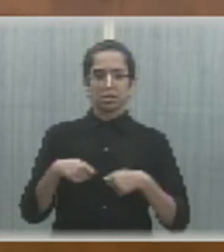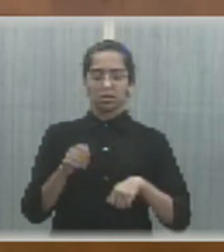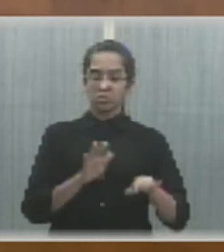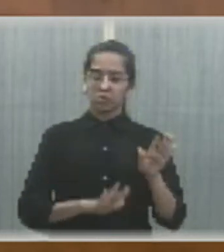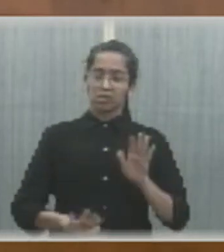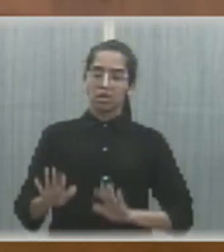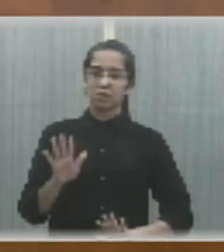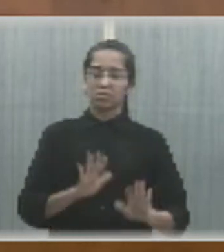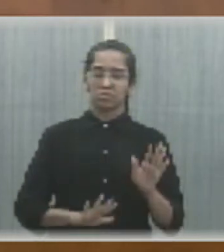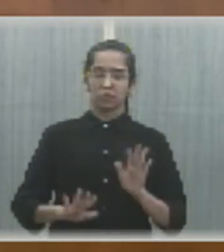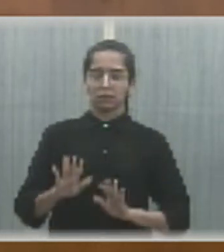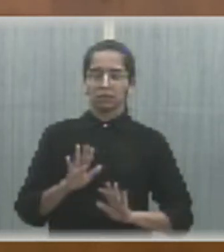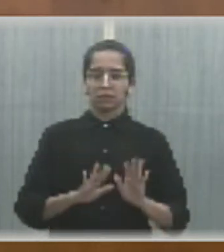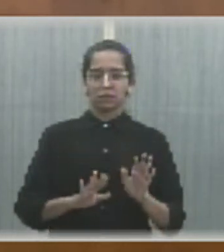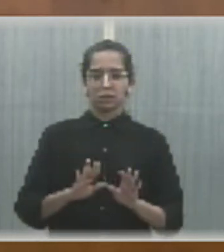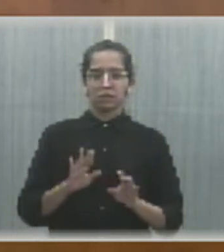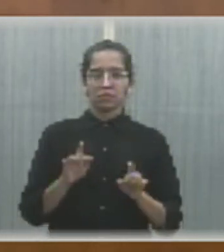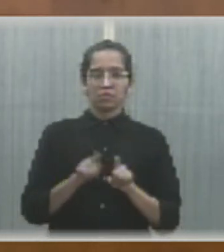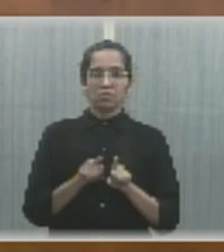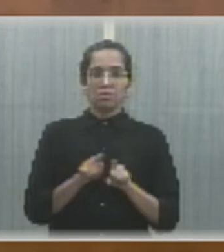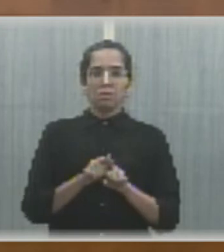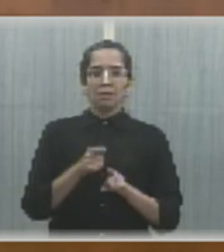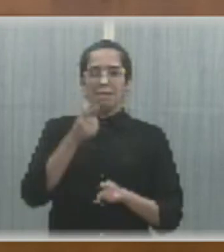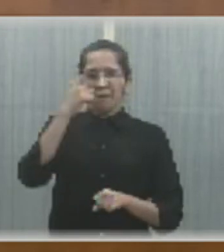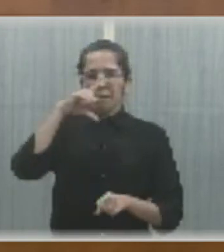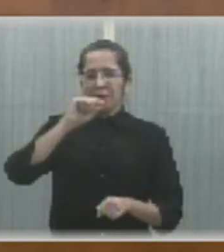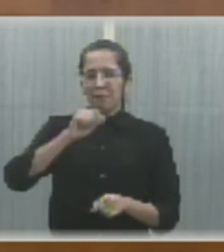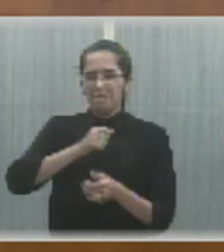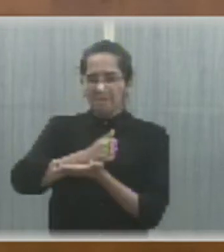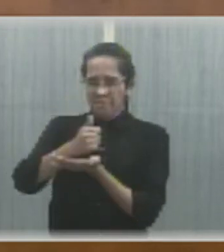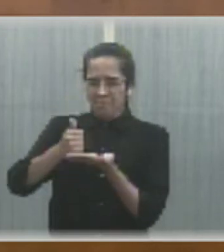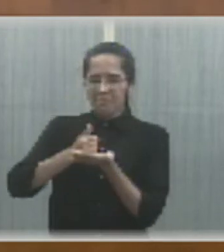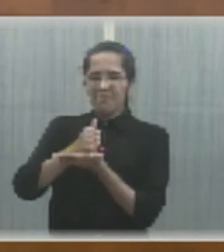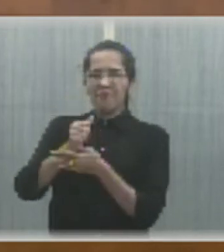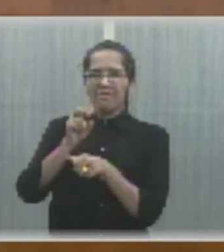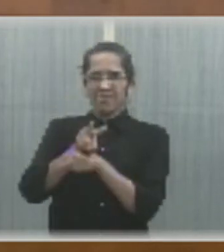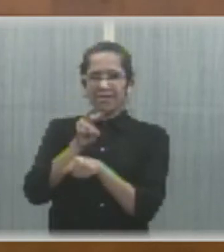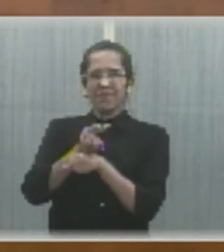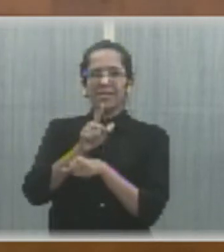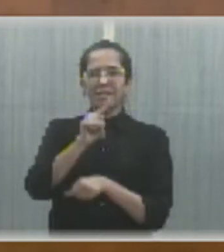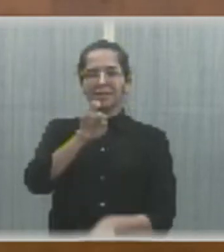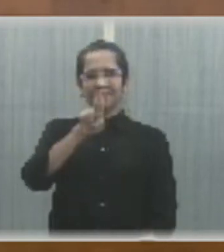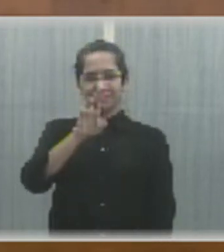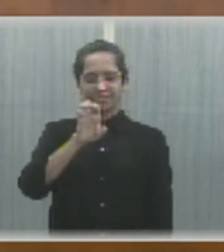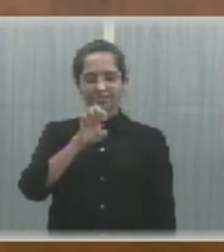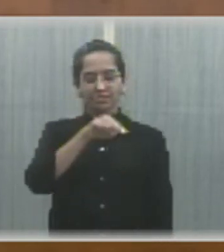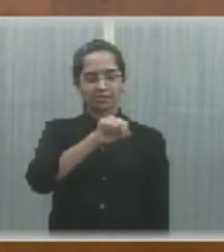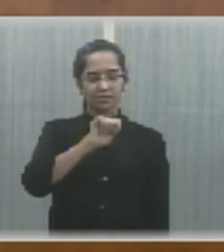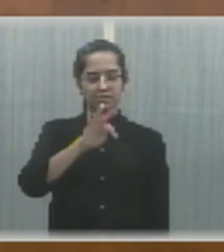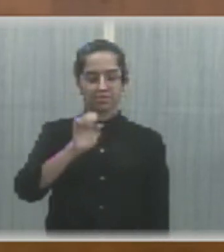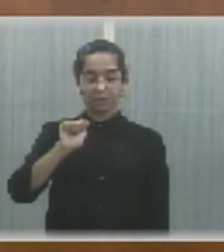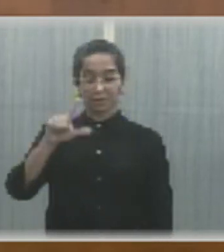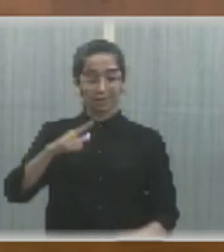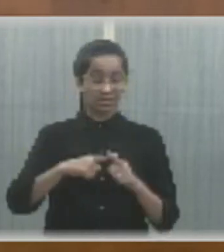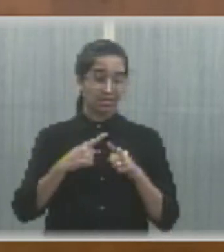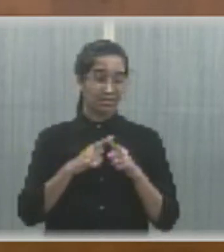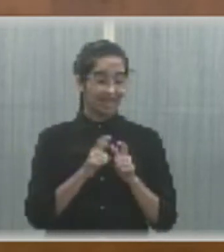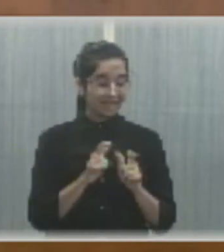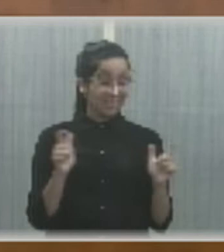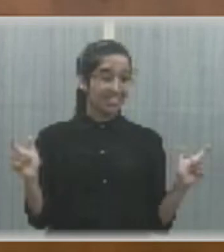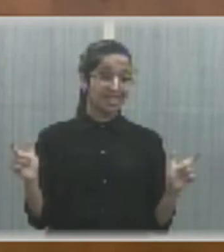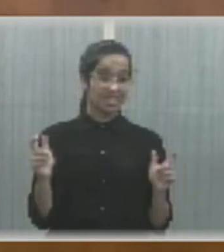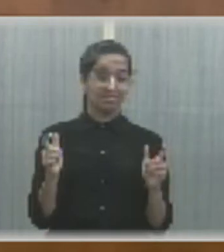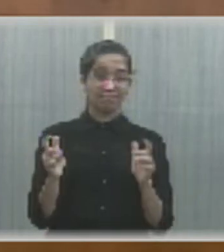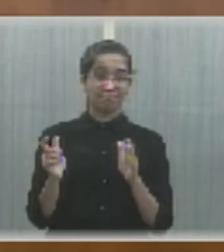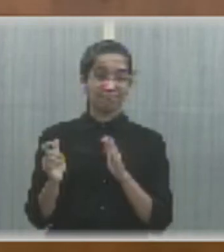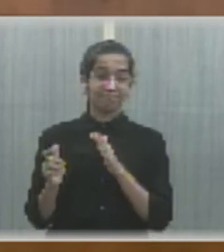maior. Inclusive, lá na ponta, na atenção básica, fazer um pré-natal bem feito, porque muitas das crianças que morrem aqui, e